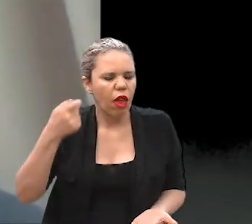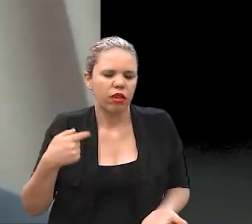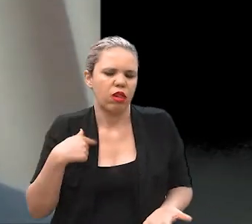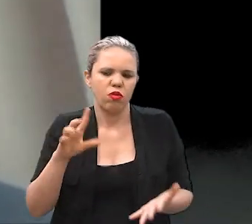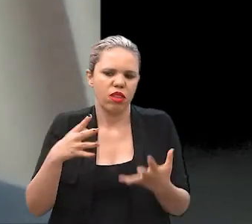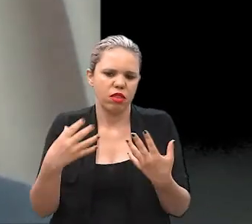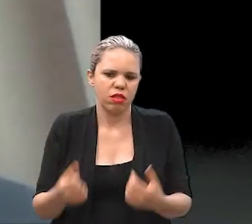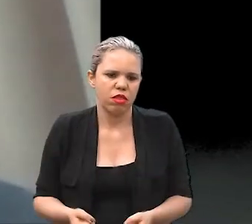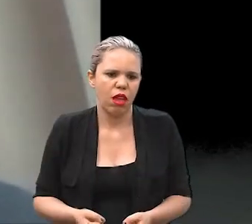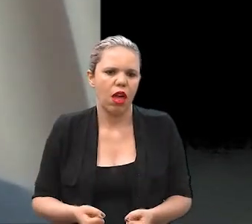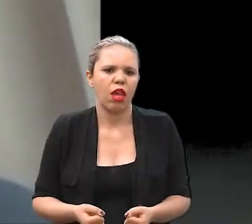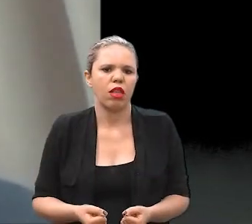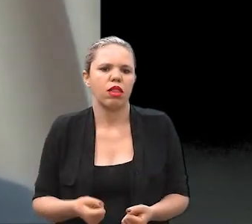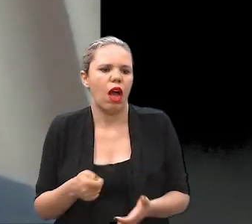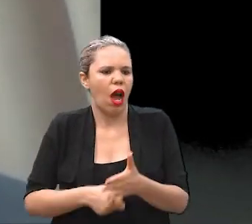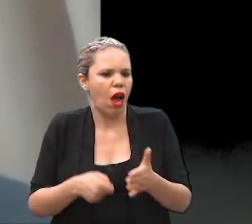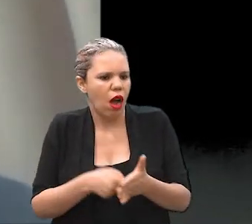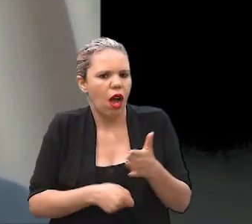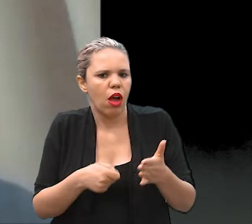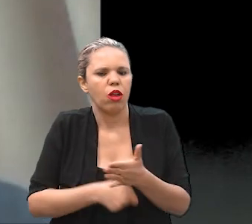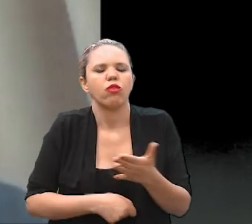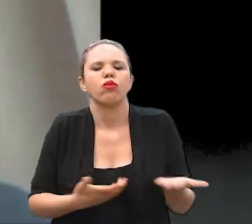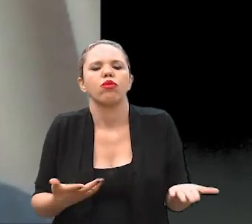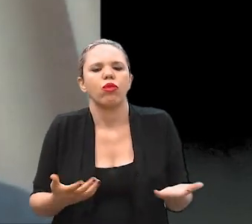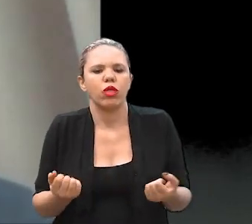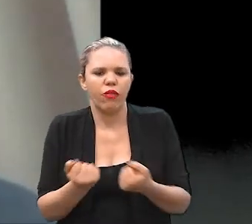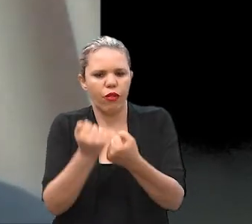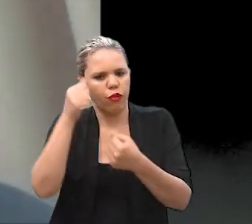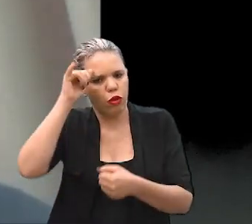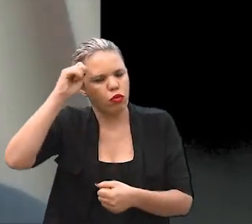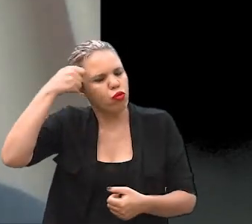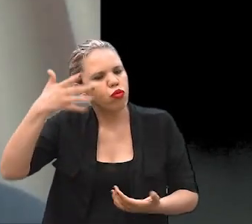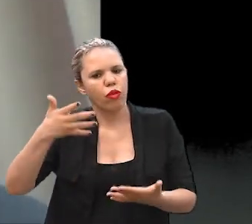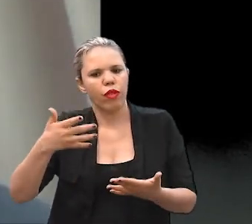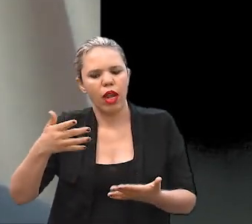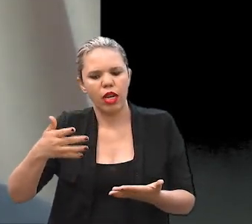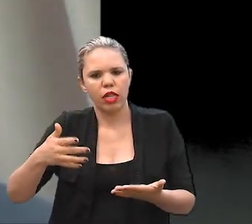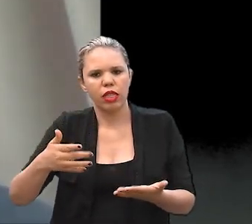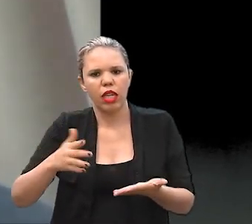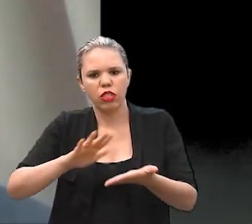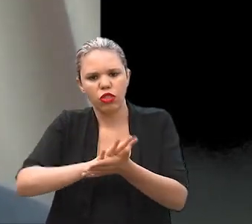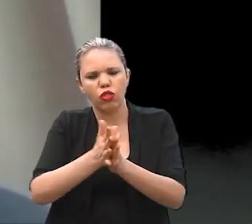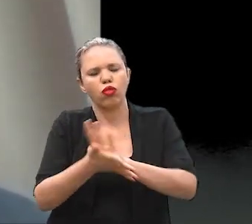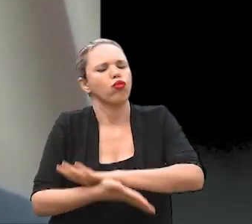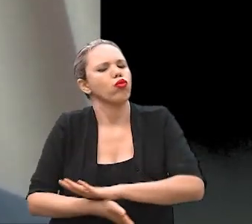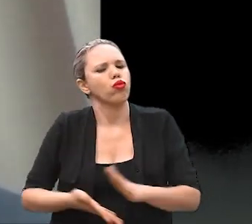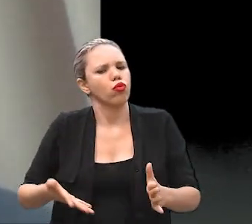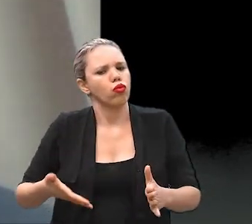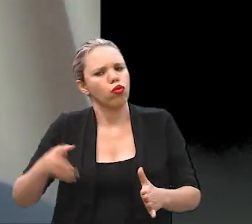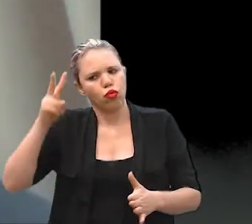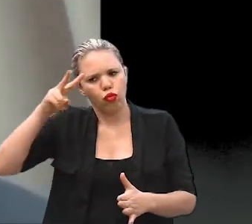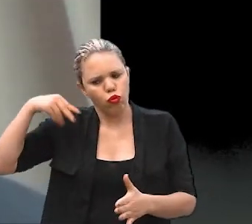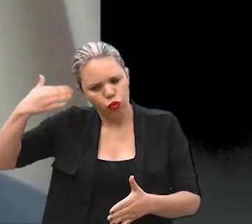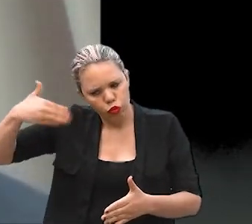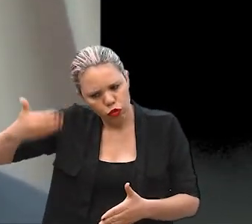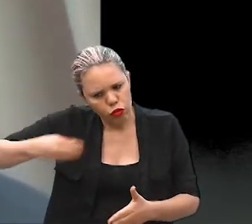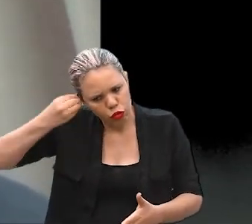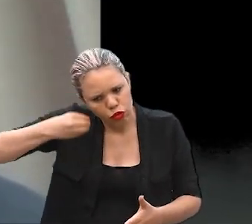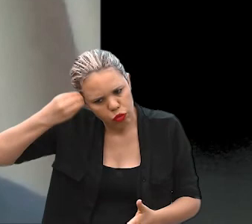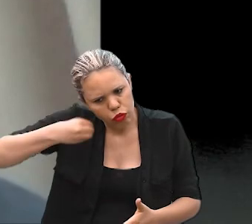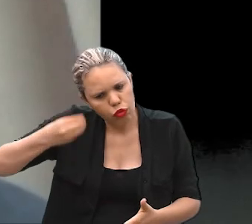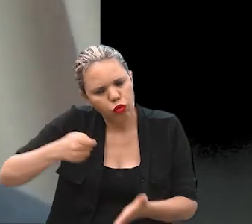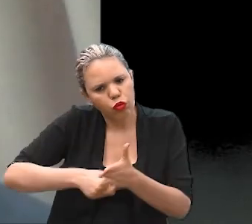tem destruído uma história construída a muitas mãos, há muitos anos. Quando se constituiu a Fundação